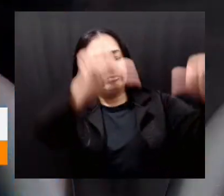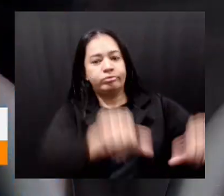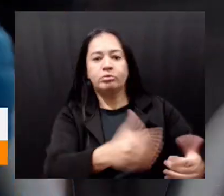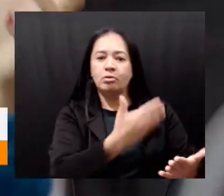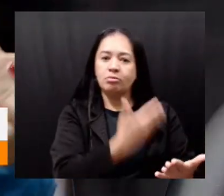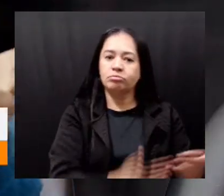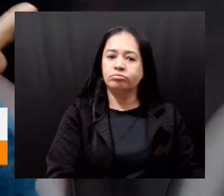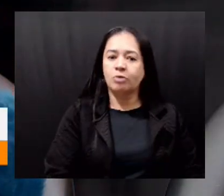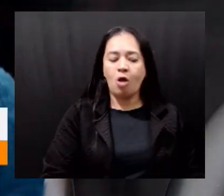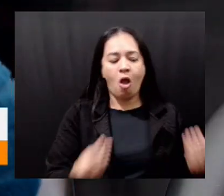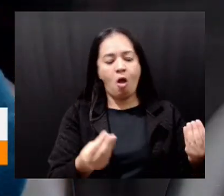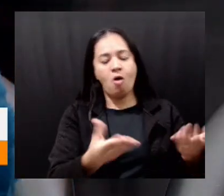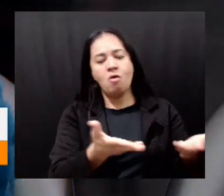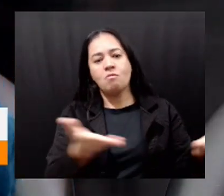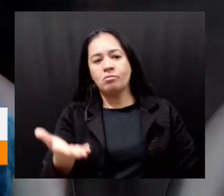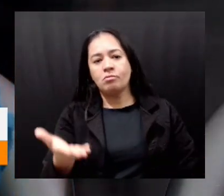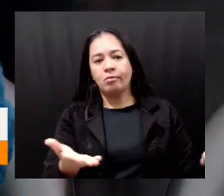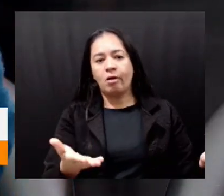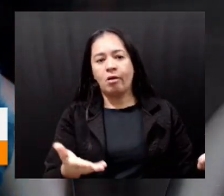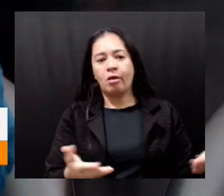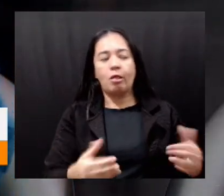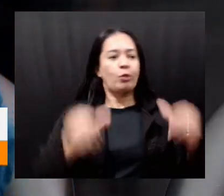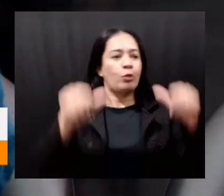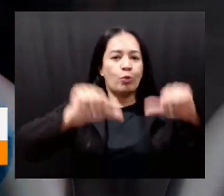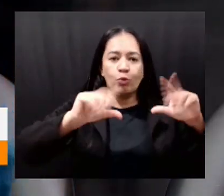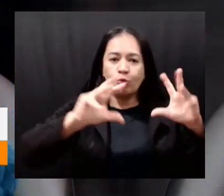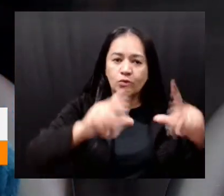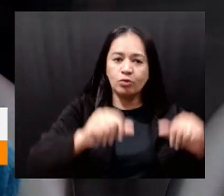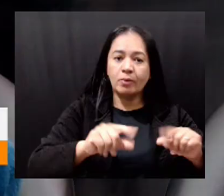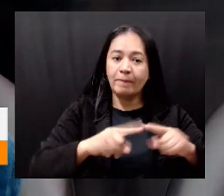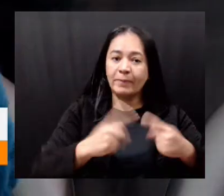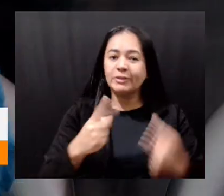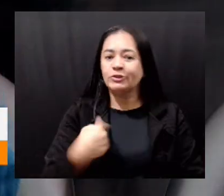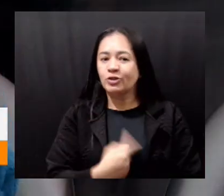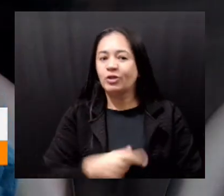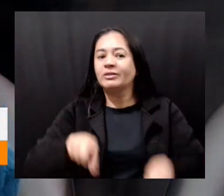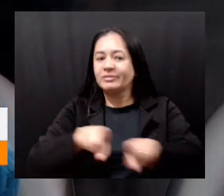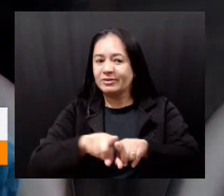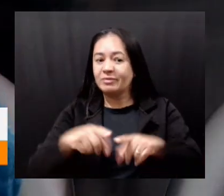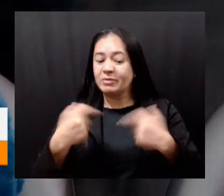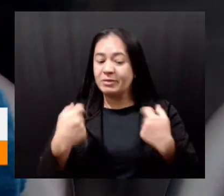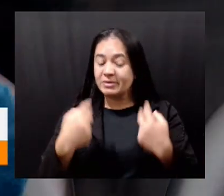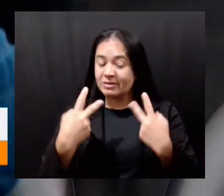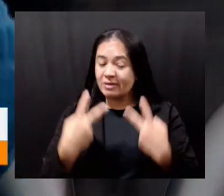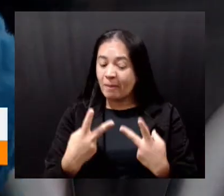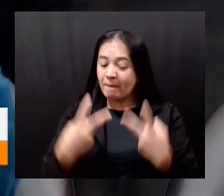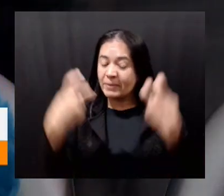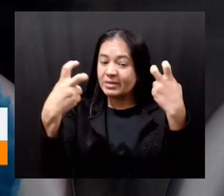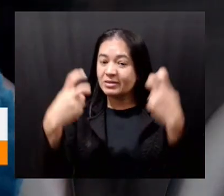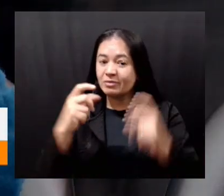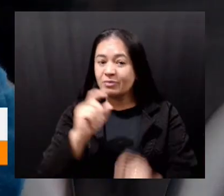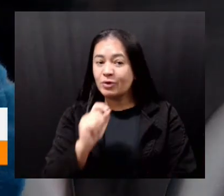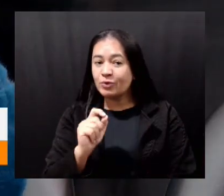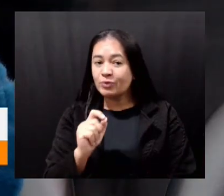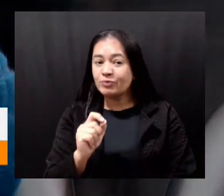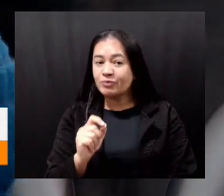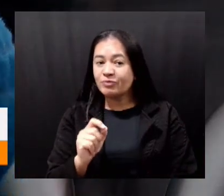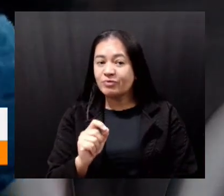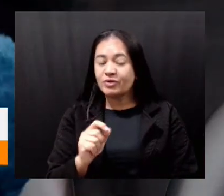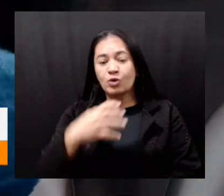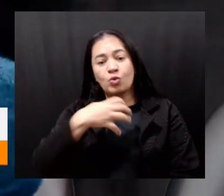só, tá tudo muito ruim. Que nós também temos que observar muito essa forma